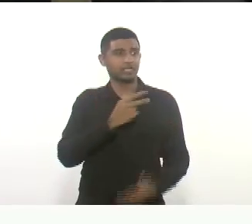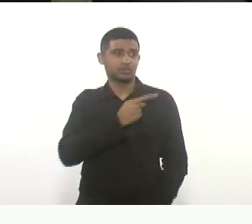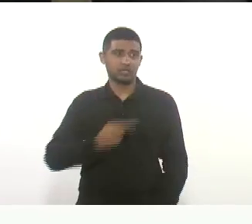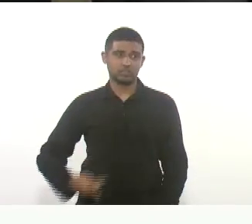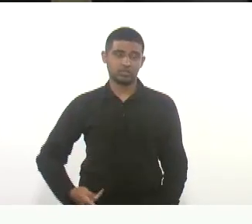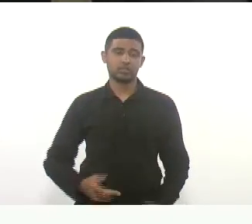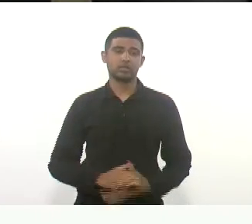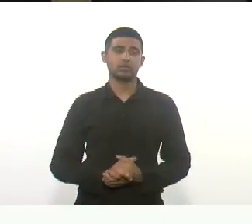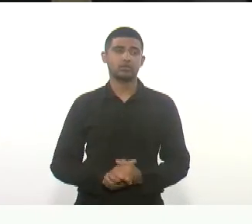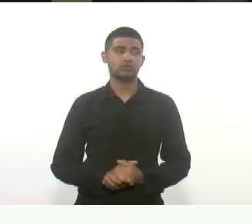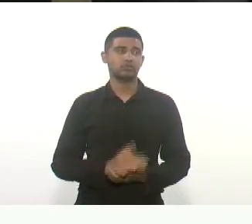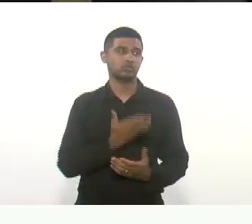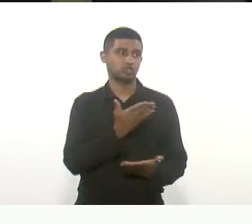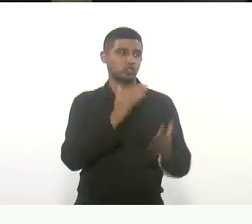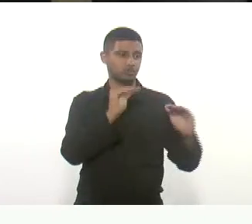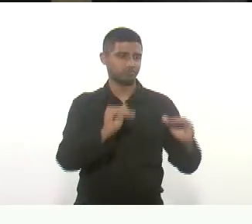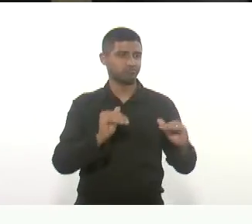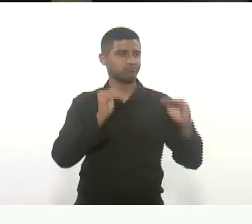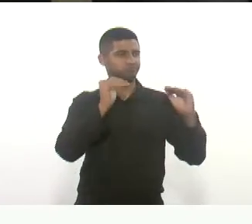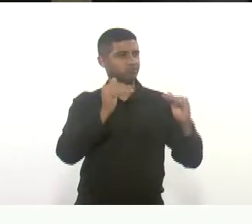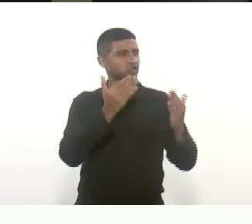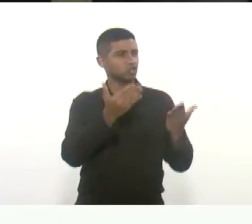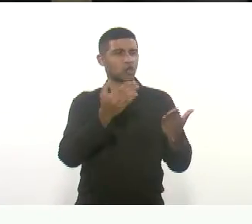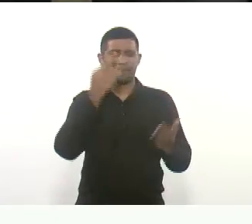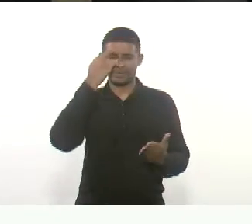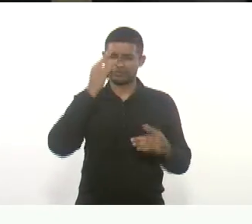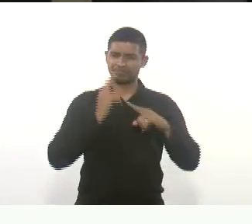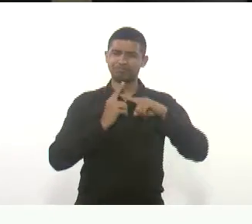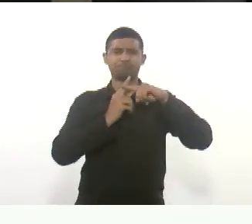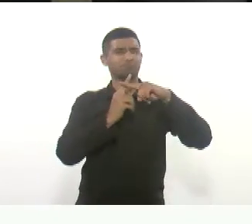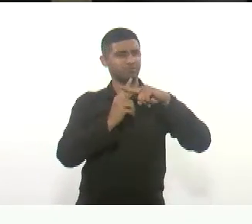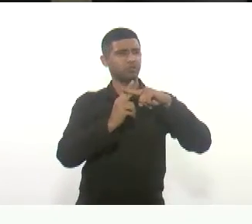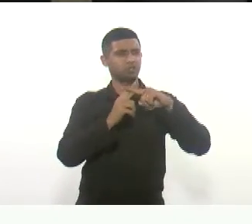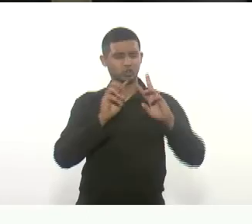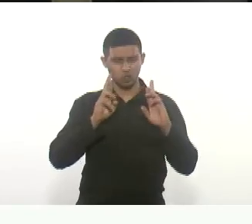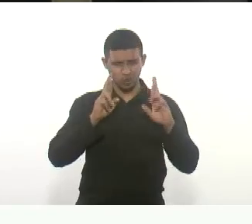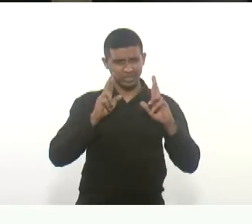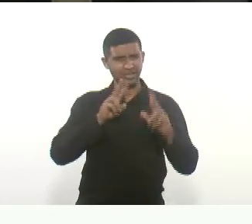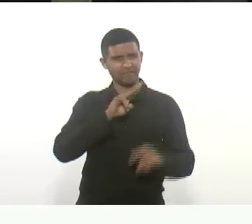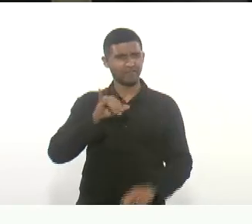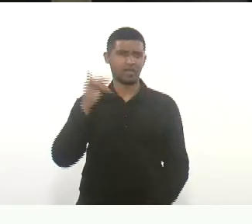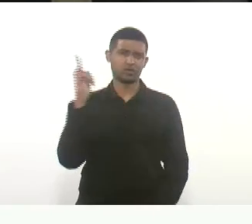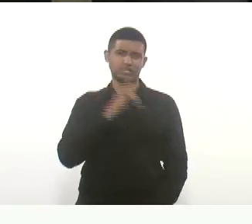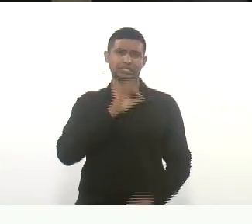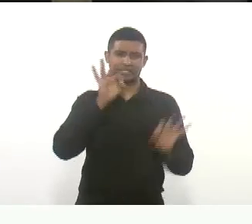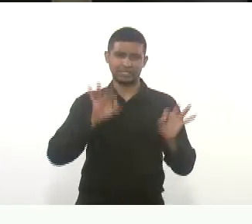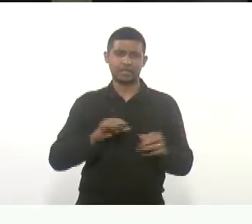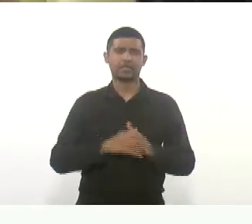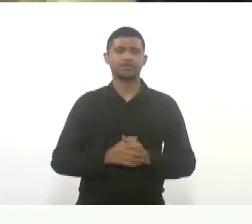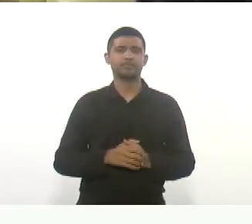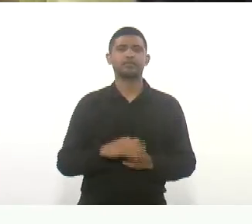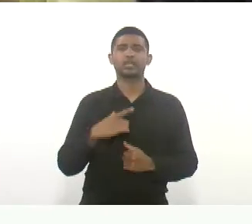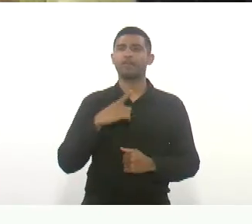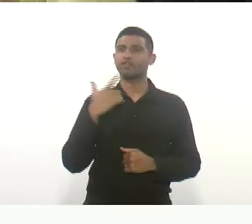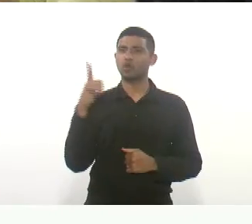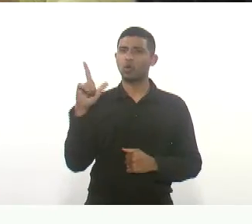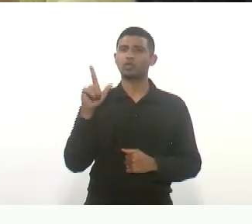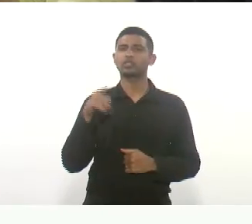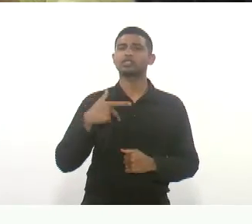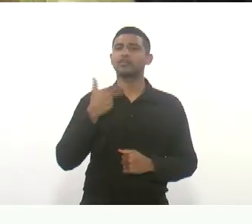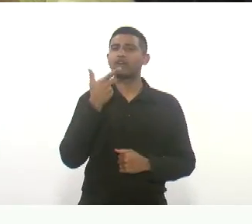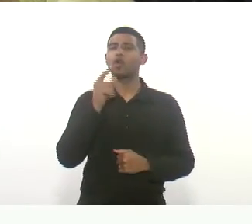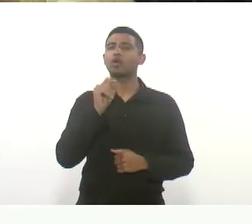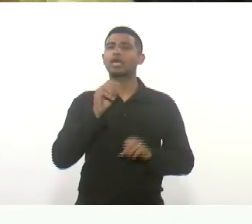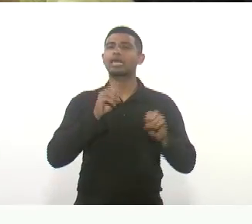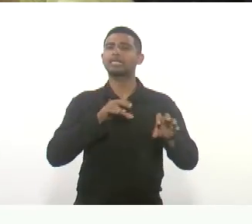presidente, Vossa Excelência, a gente está com um pensamento muito positivo e crendo que vai dar muito certo. E teve um outro ponto que você trouxe, que foi o ensino